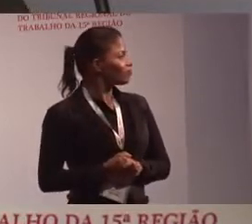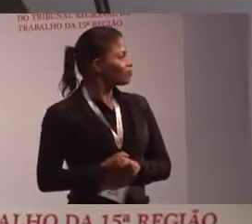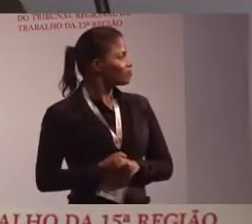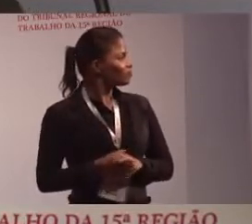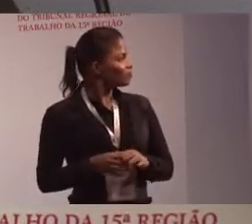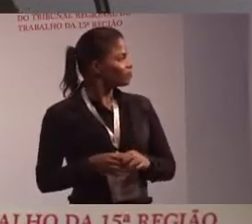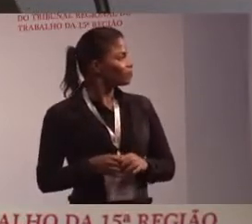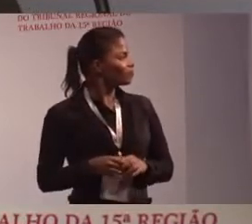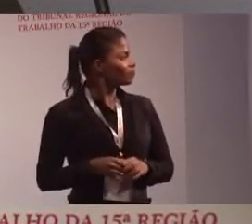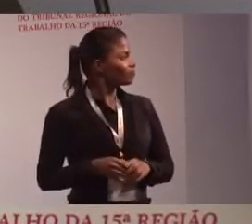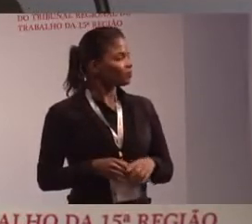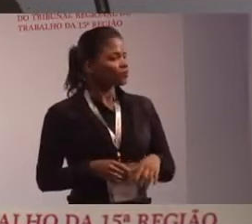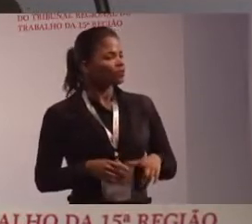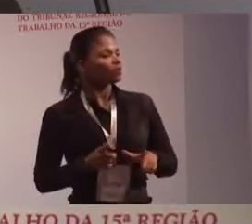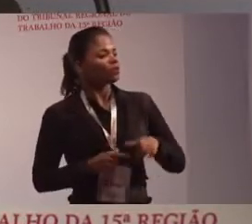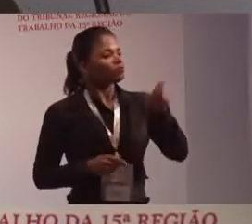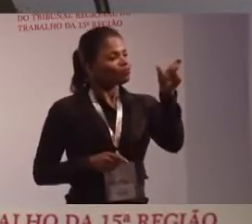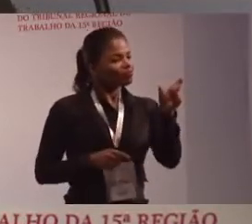A questão de gênero,